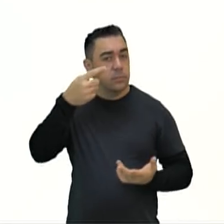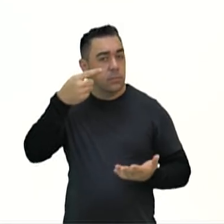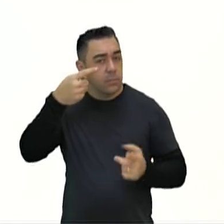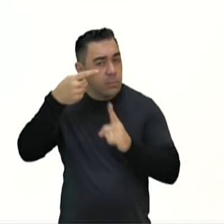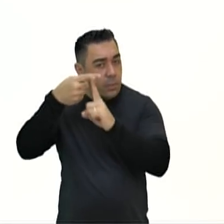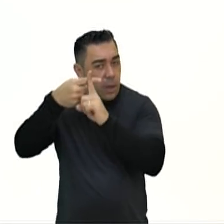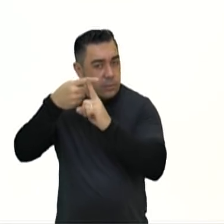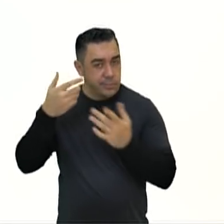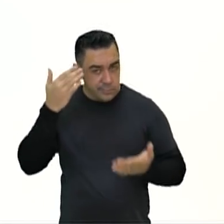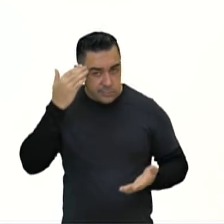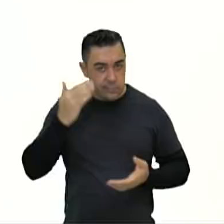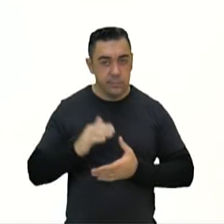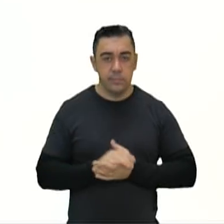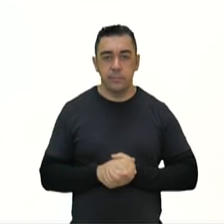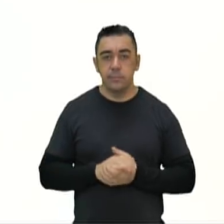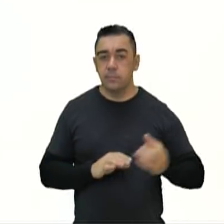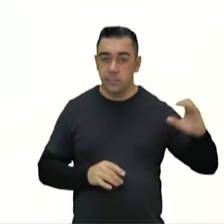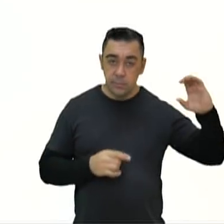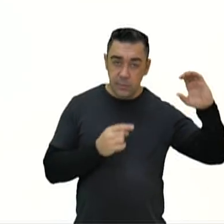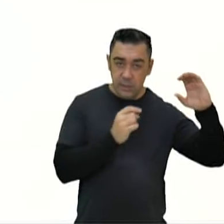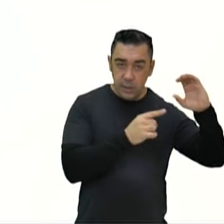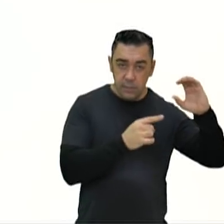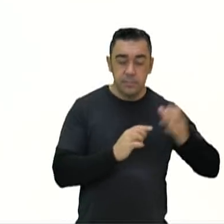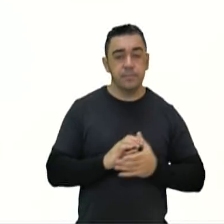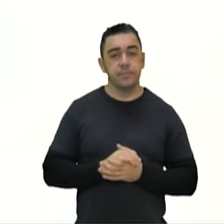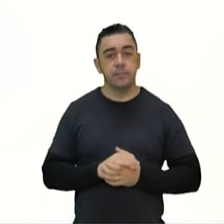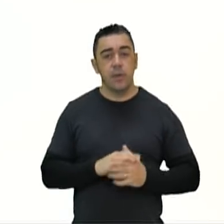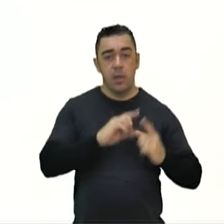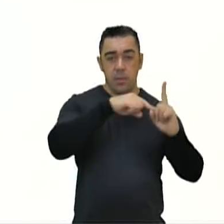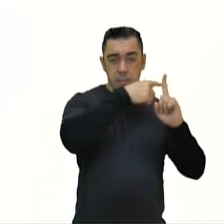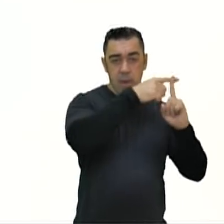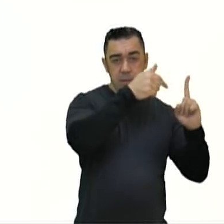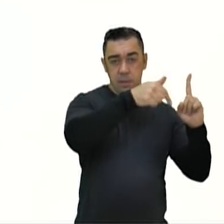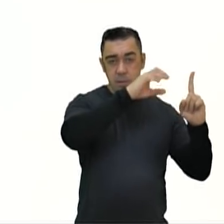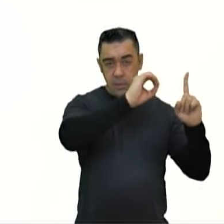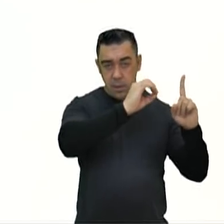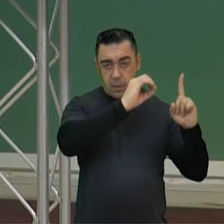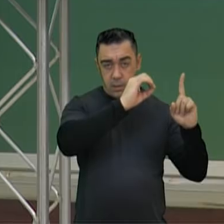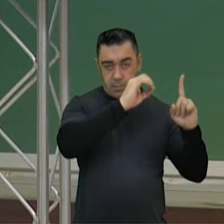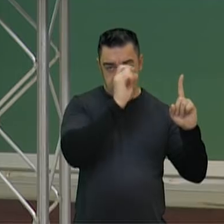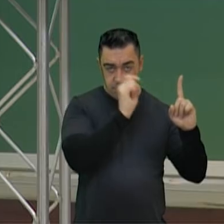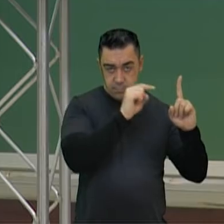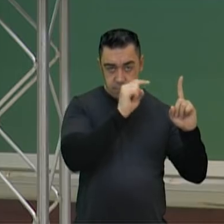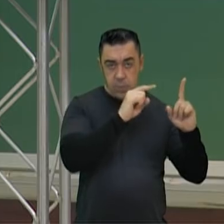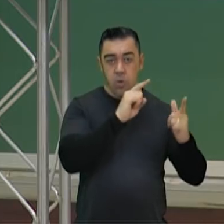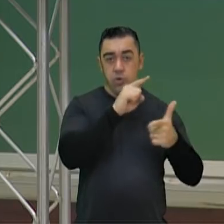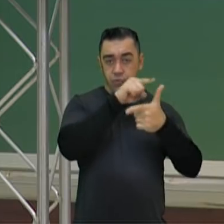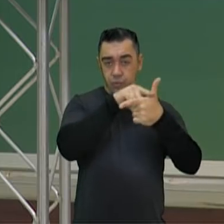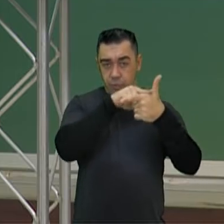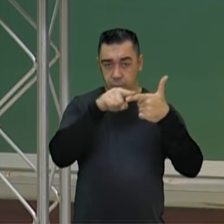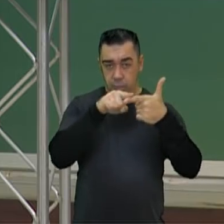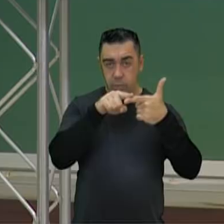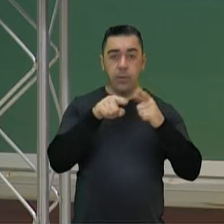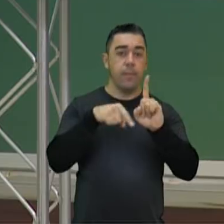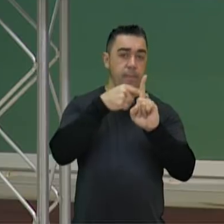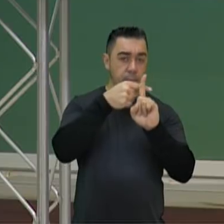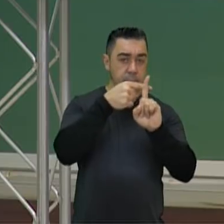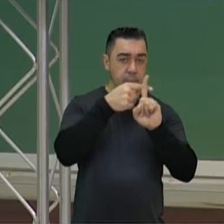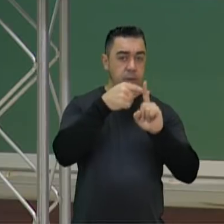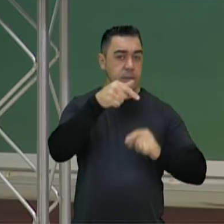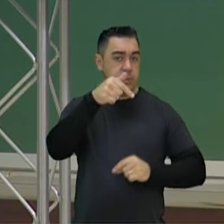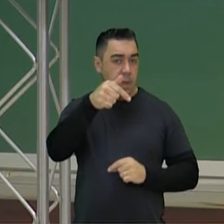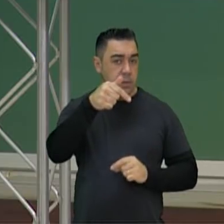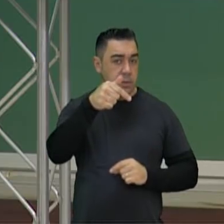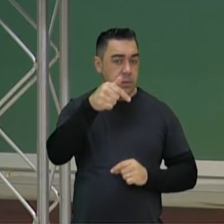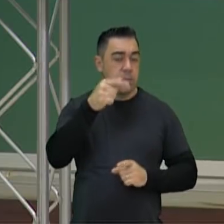sinal. A letra C, mais 70 positivo dividido por mais